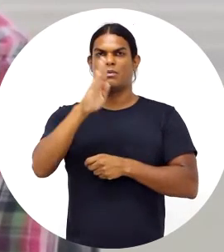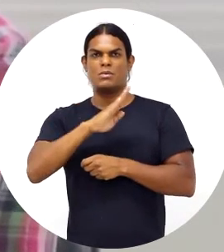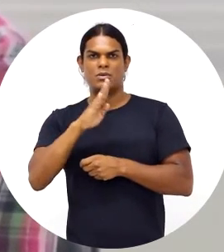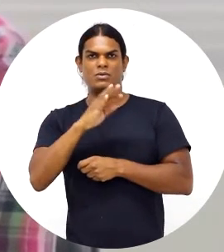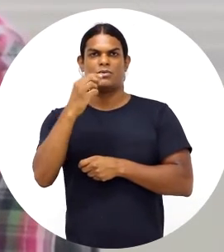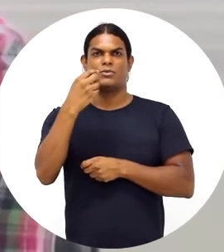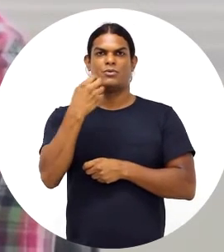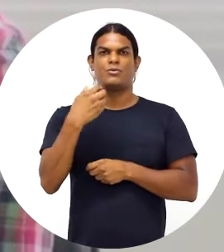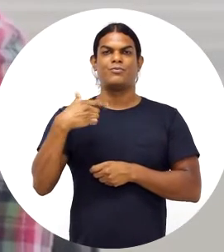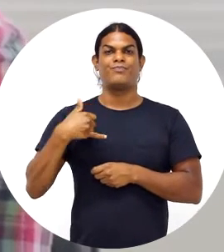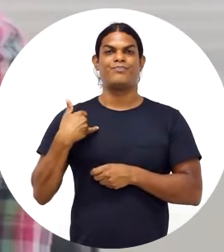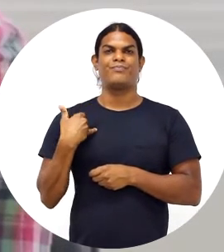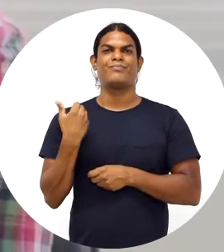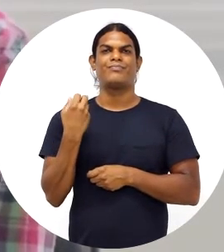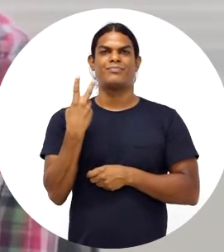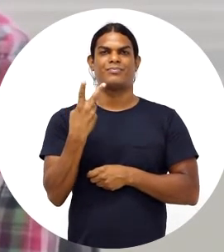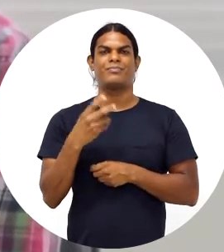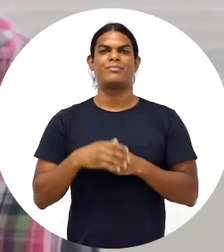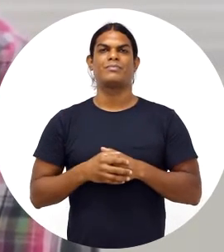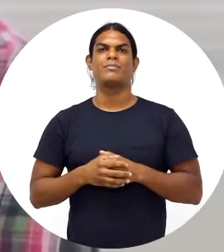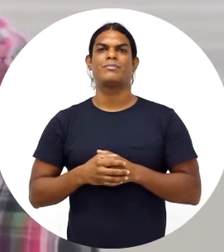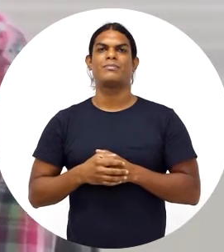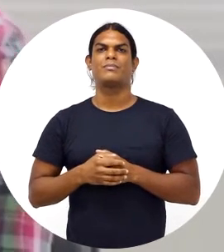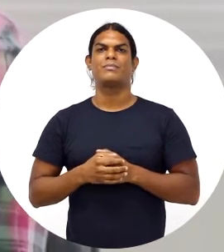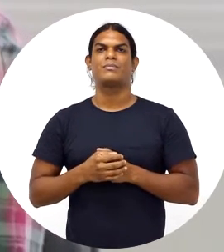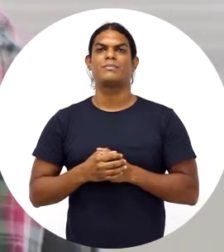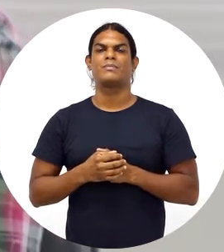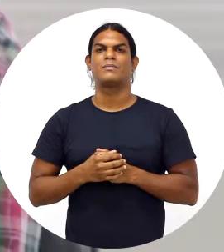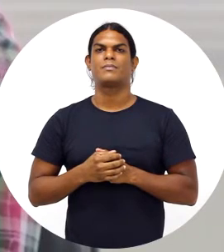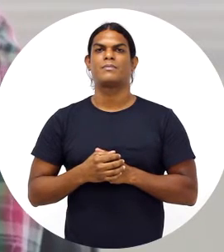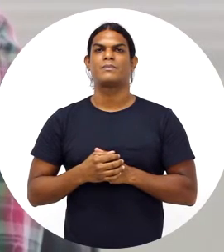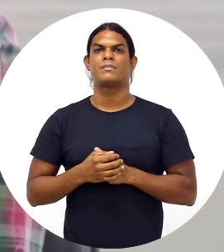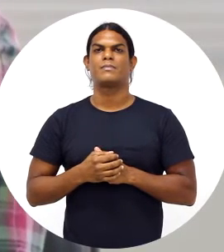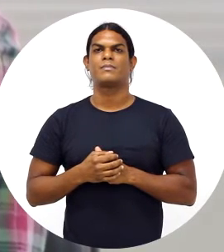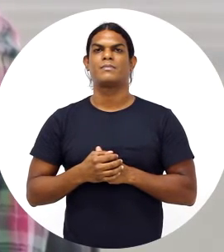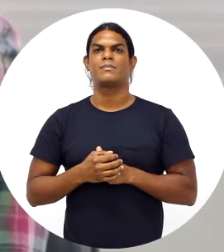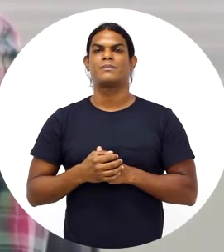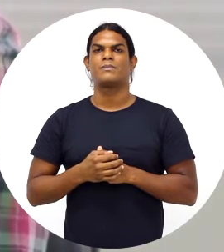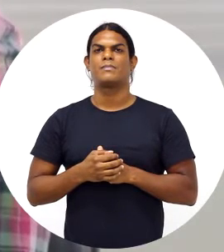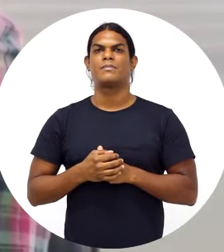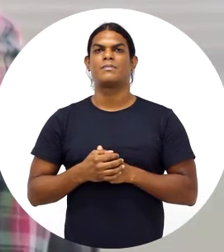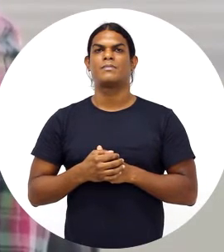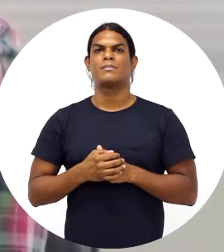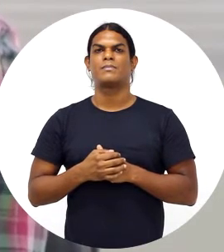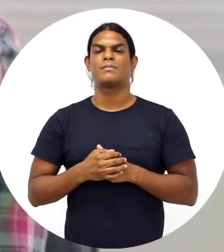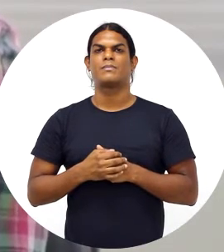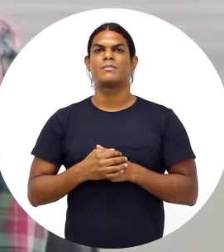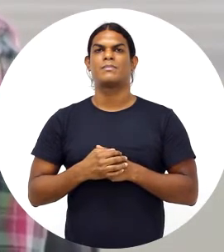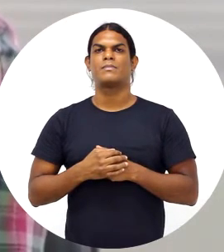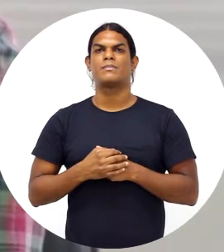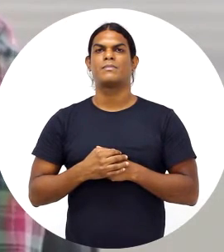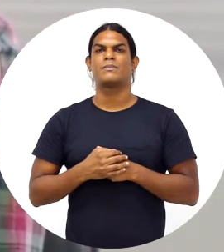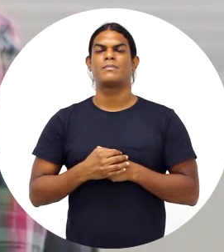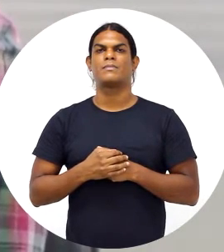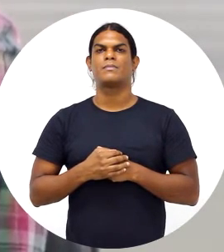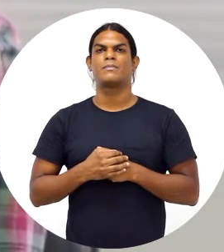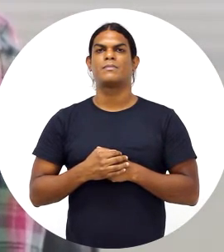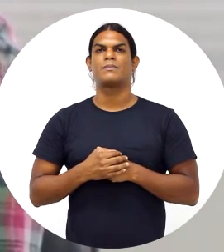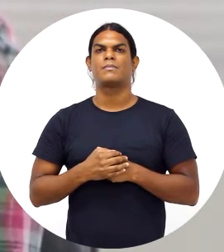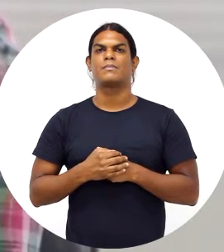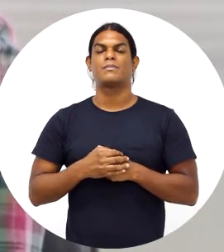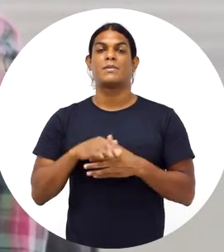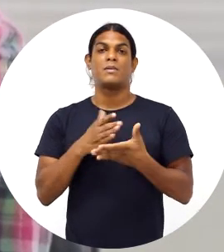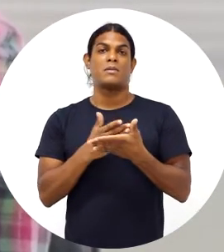está mais inserido na realidade brasileira. Sua obra reflete sobre a realidade brasileira, daí serem classificados.